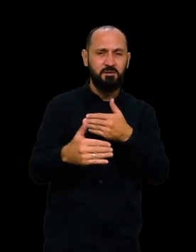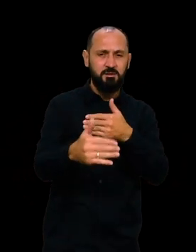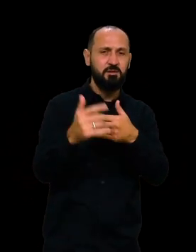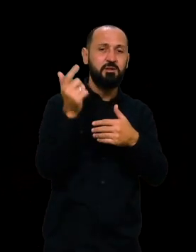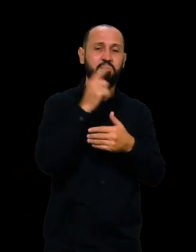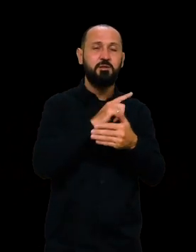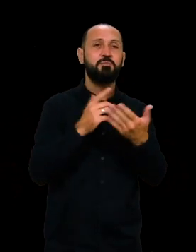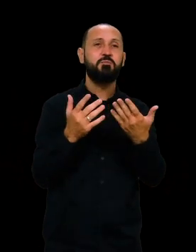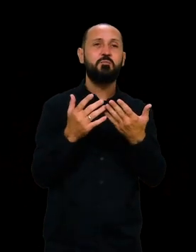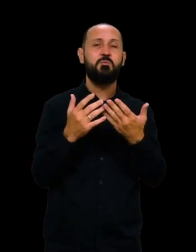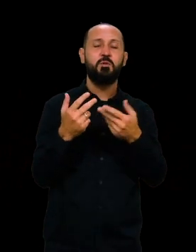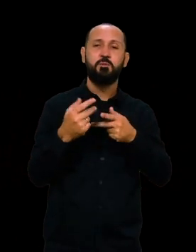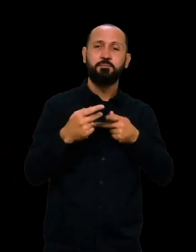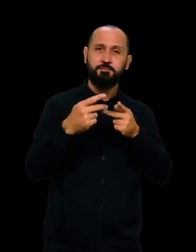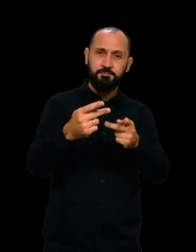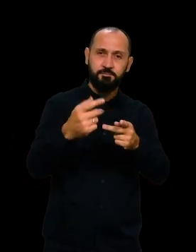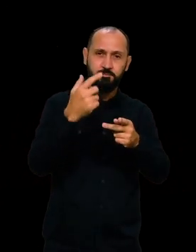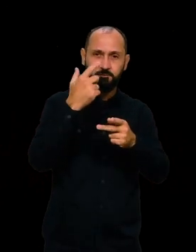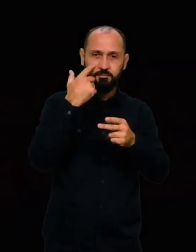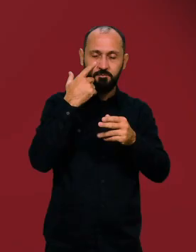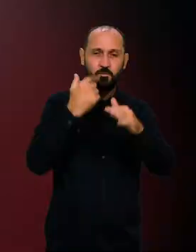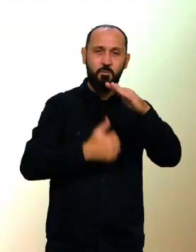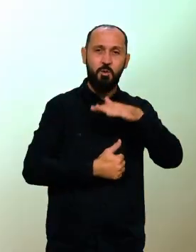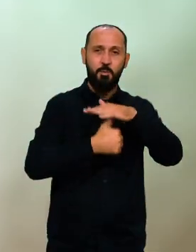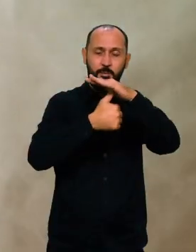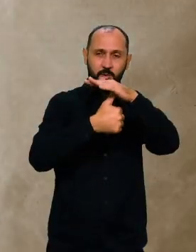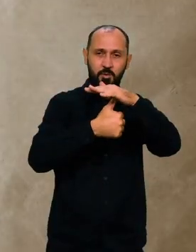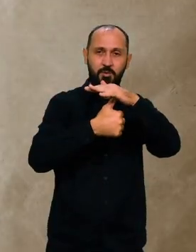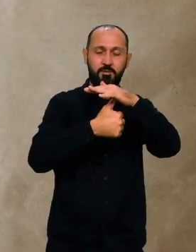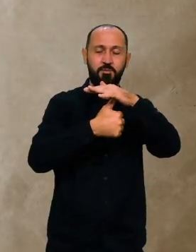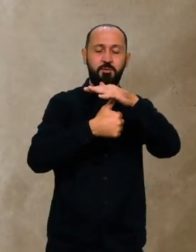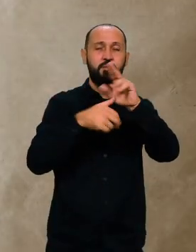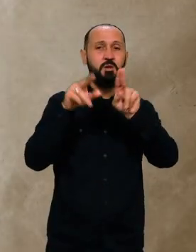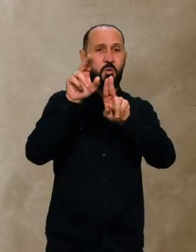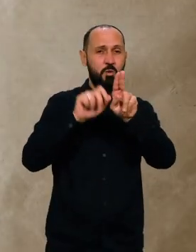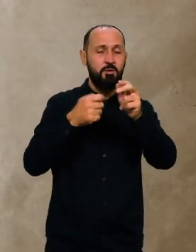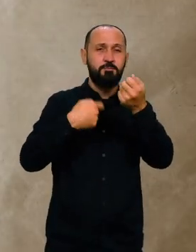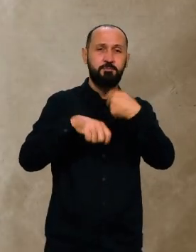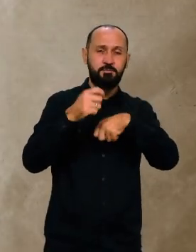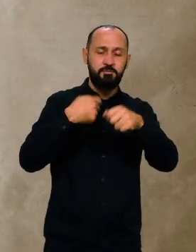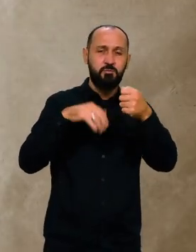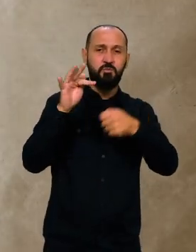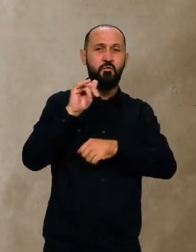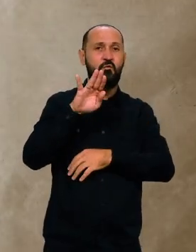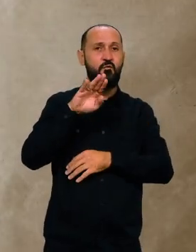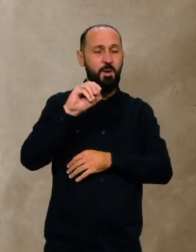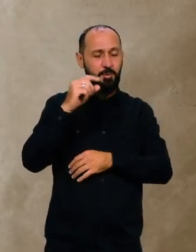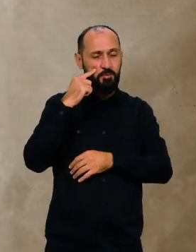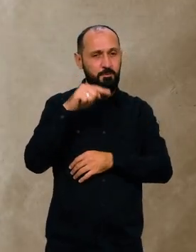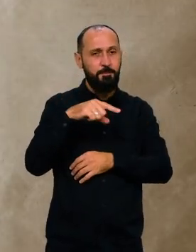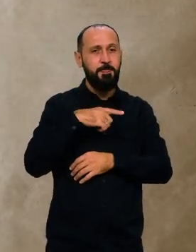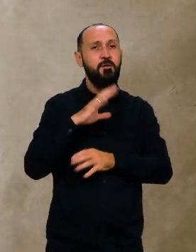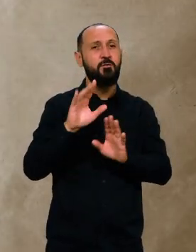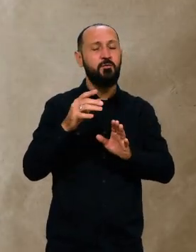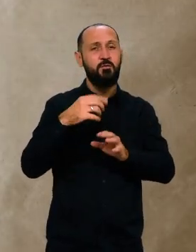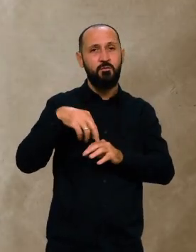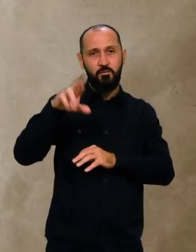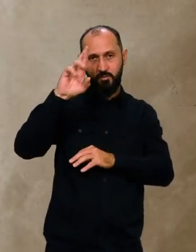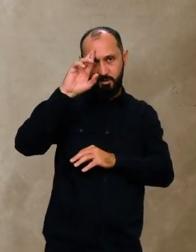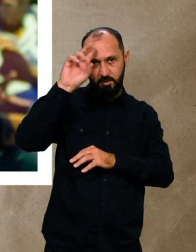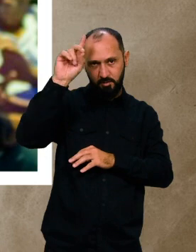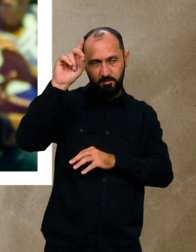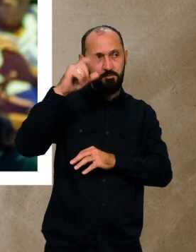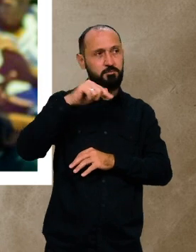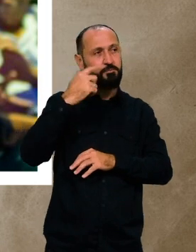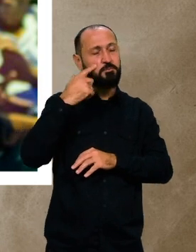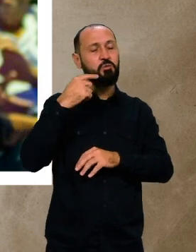trabalhando, depois eu consigo... Aí eu sou convidado para ser pró-reitor de administração da UEMS, na gestão do Fábio Edir dos Santos, que foi